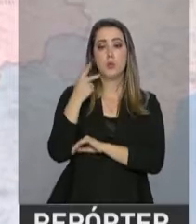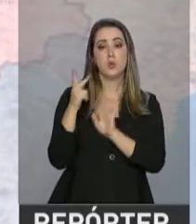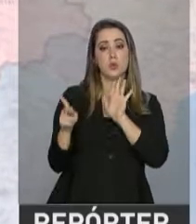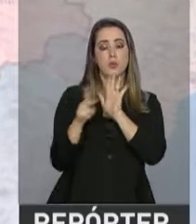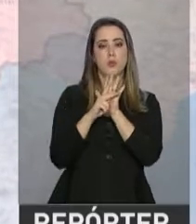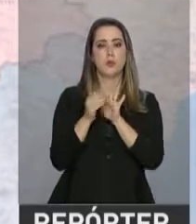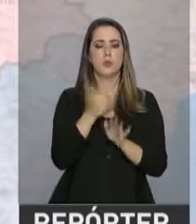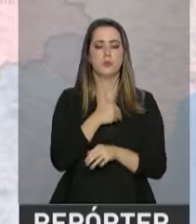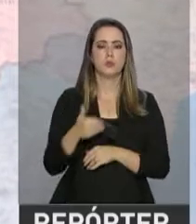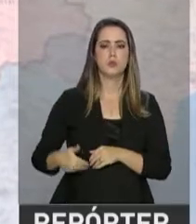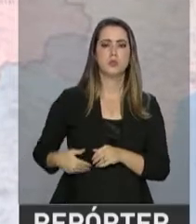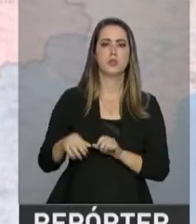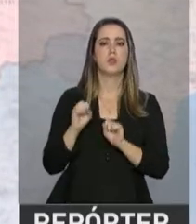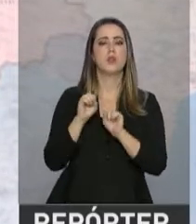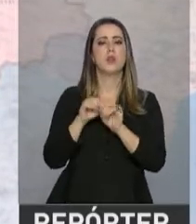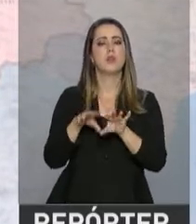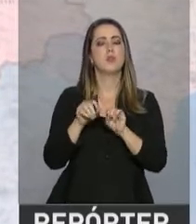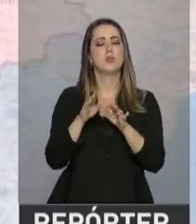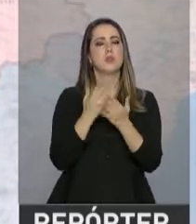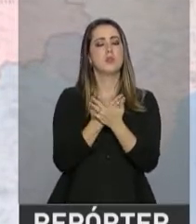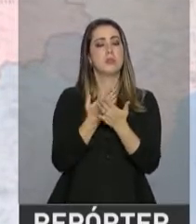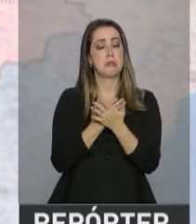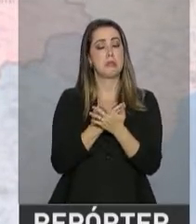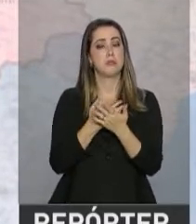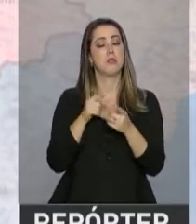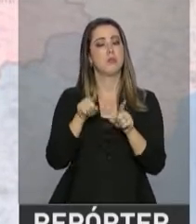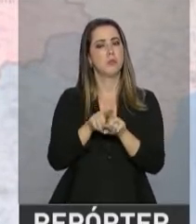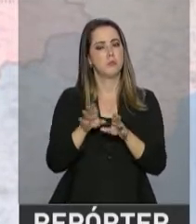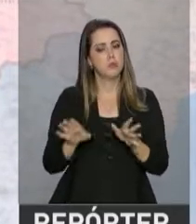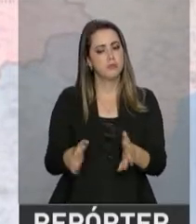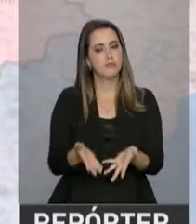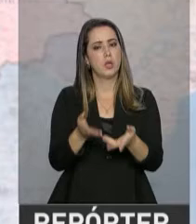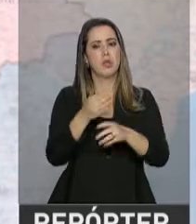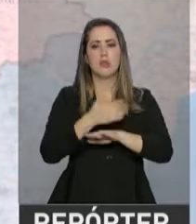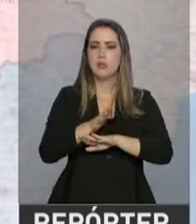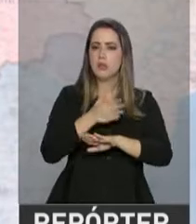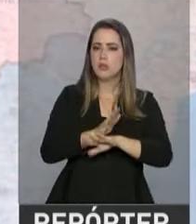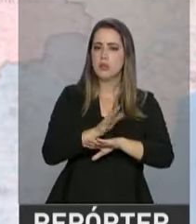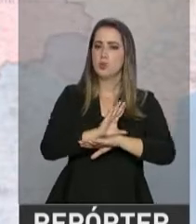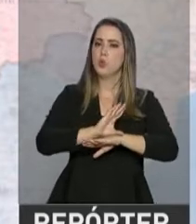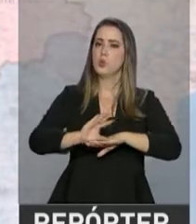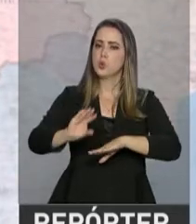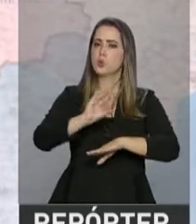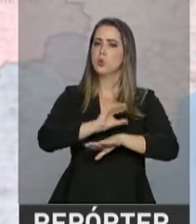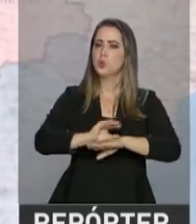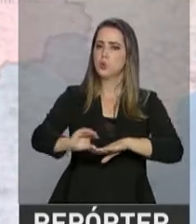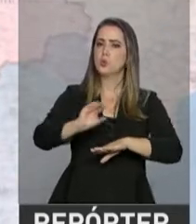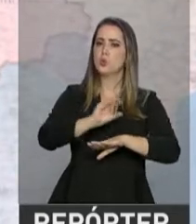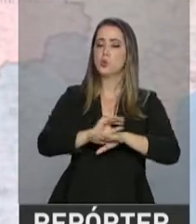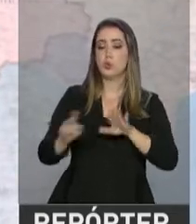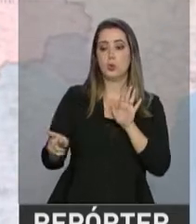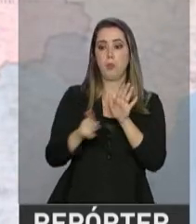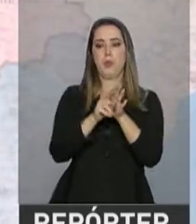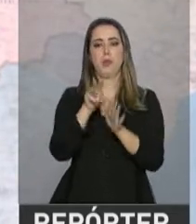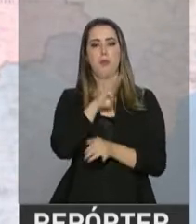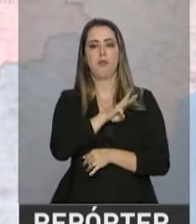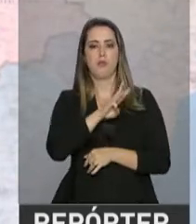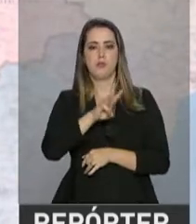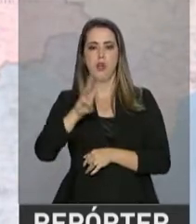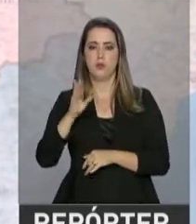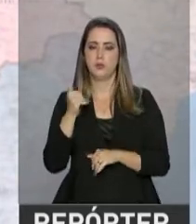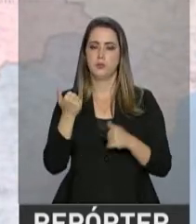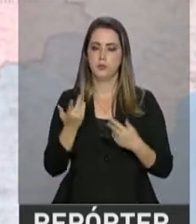que é a escola do trabalhador onde vai estar capacitando e qualificando o trabalhador através do próprio site